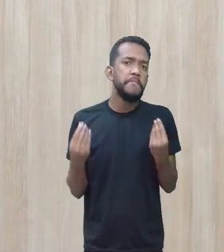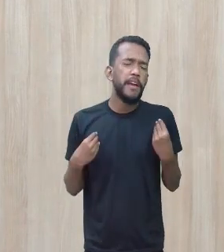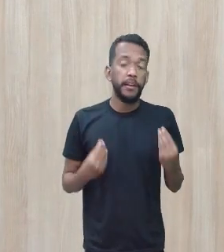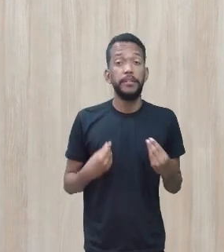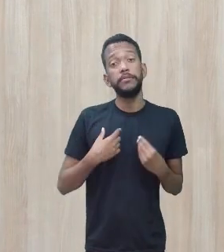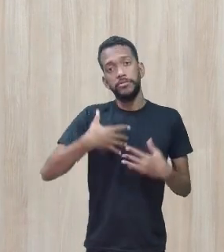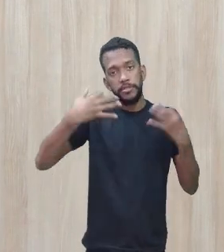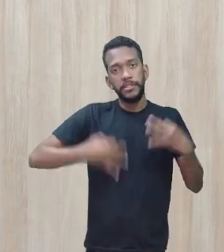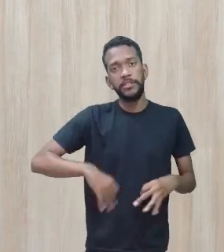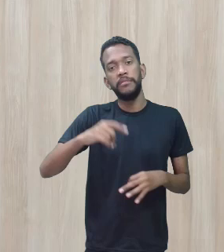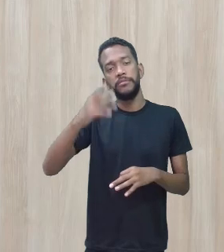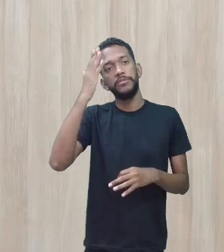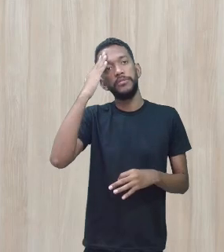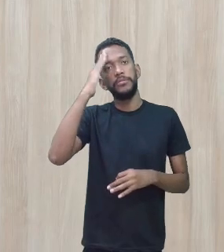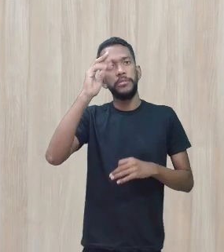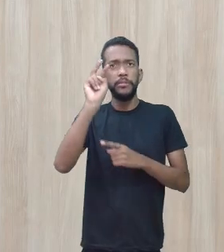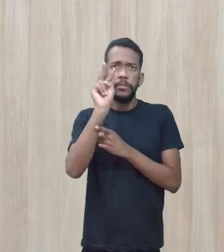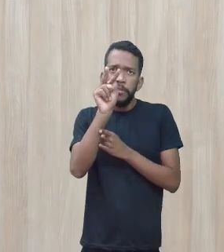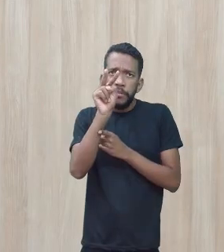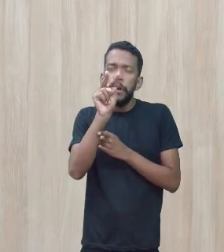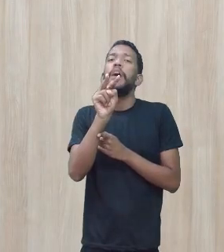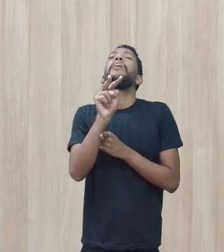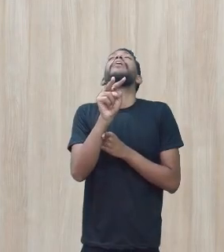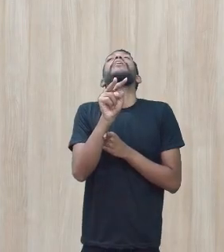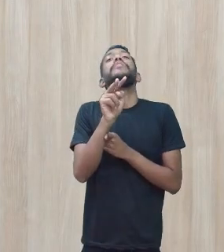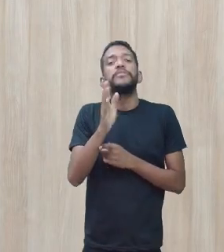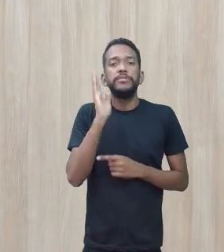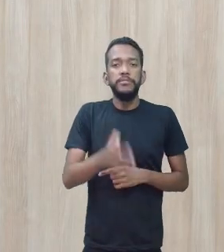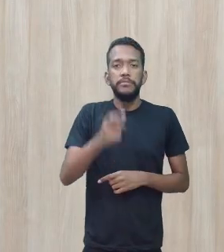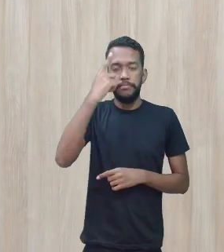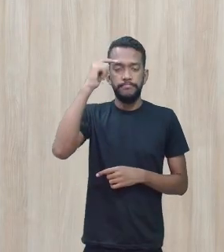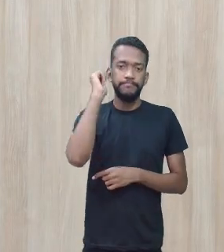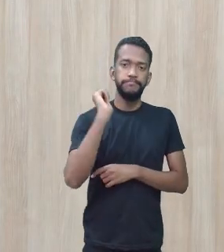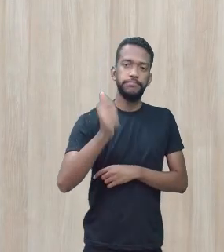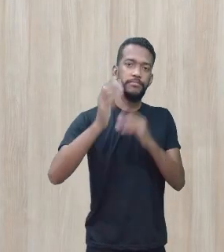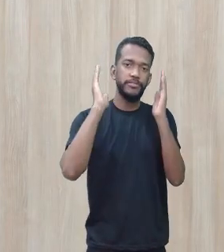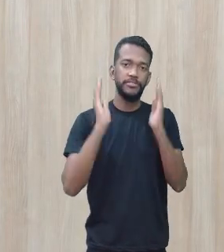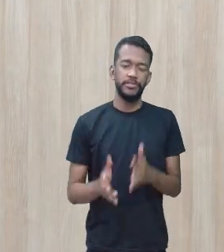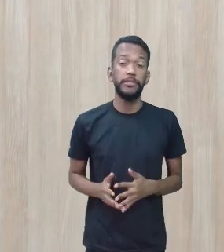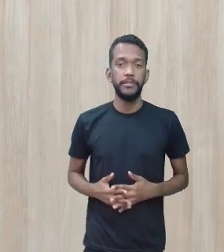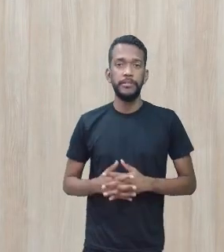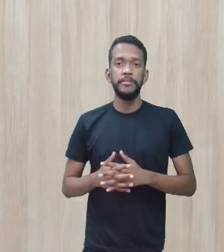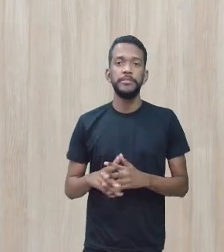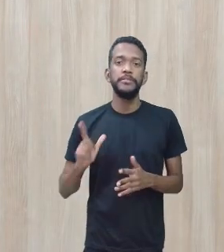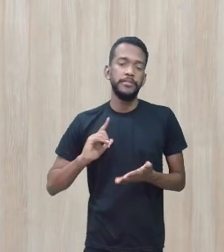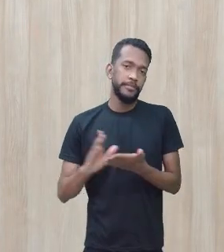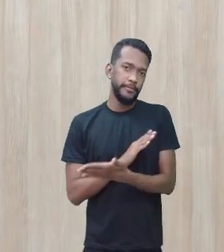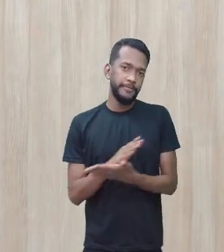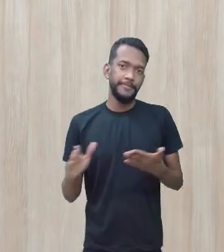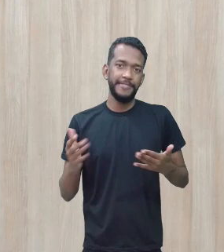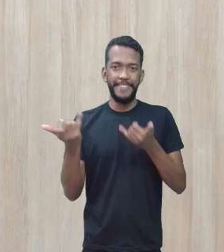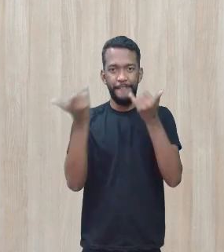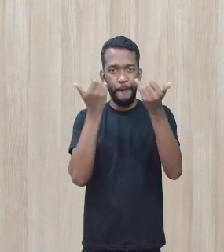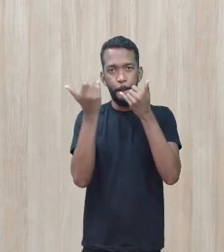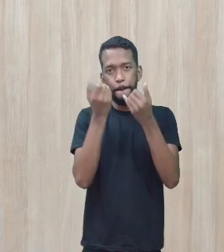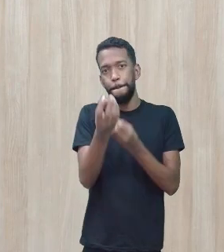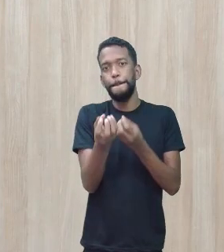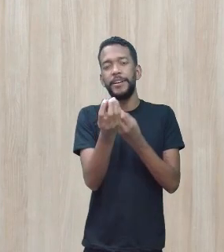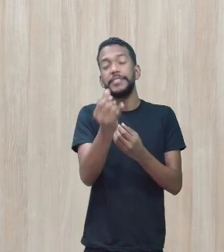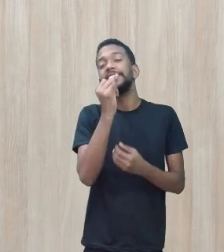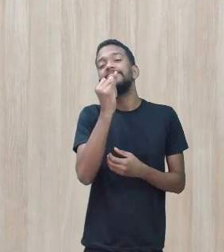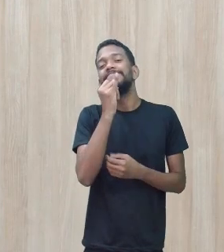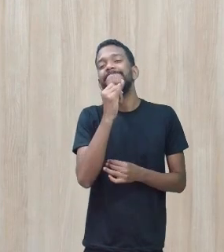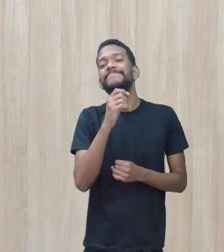tenho certeza que automaticamente você já bateu o olho aqui no gráfico e já começou a pegar. algumas informações. Como eu falei,